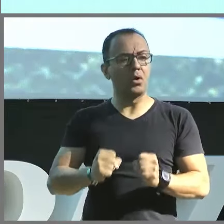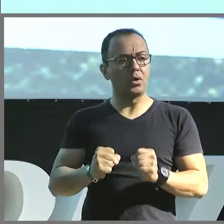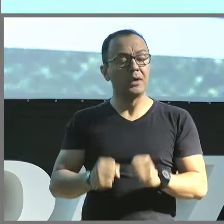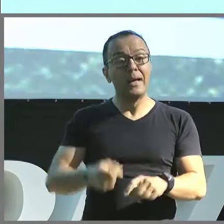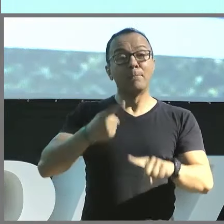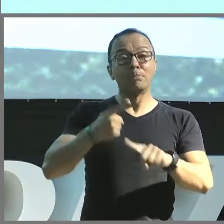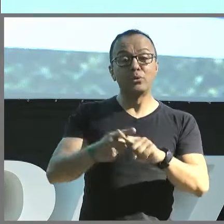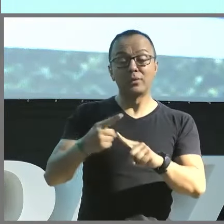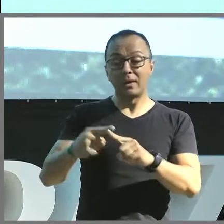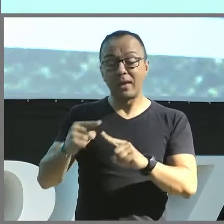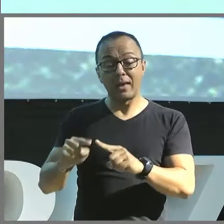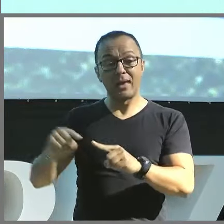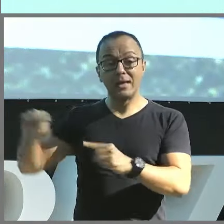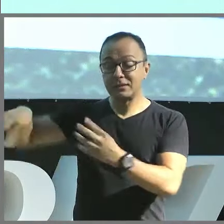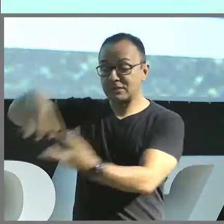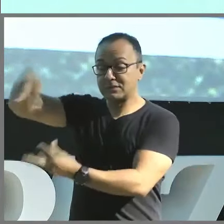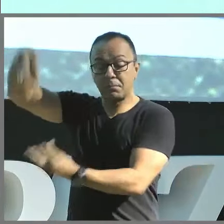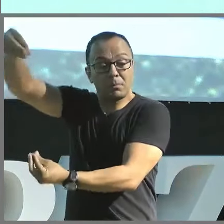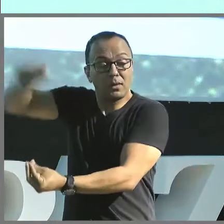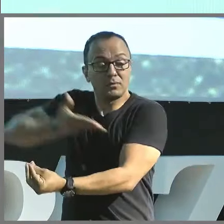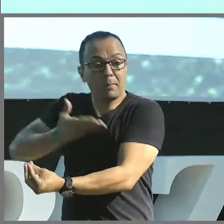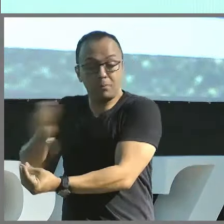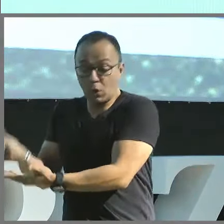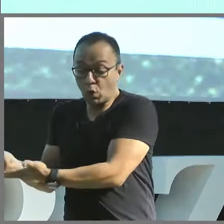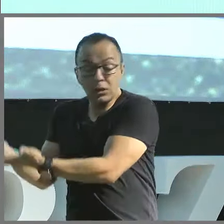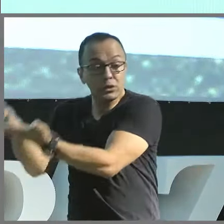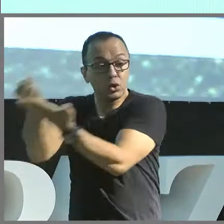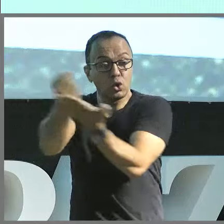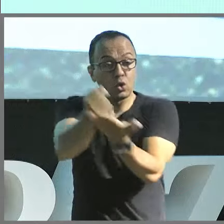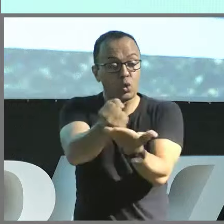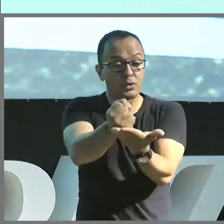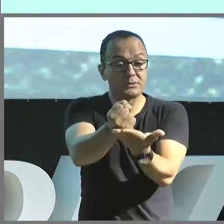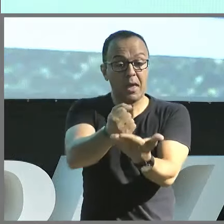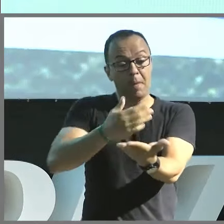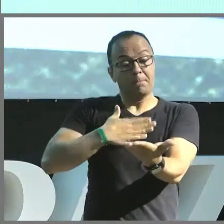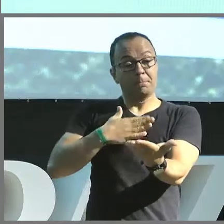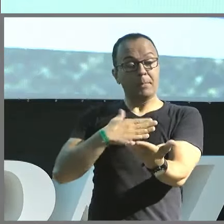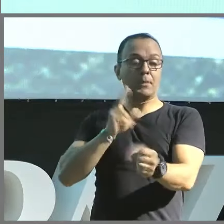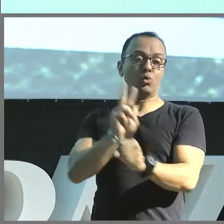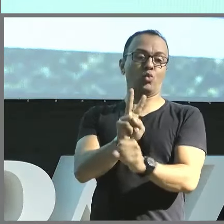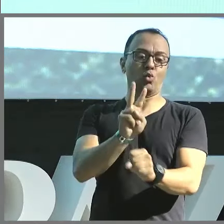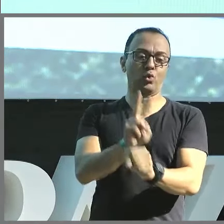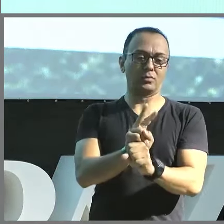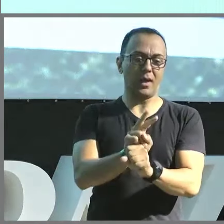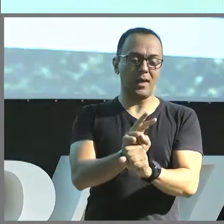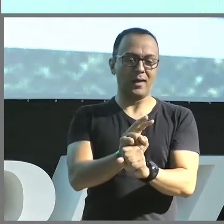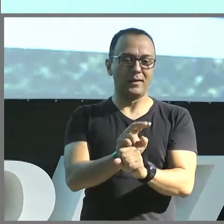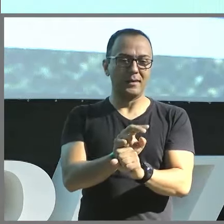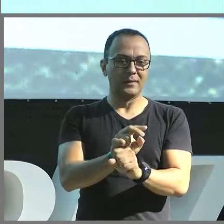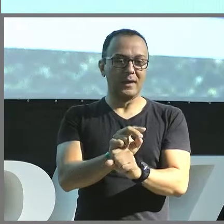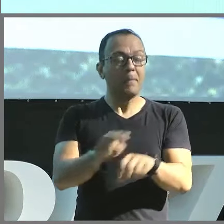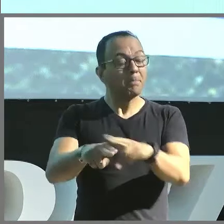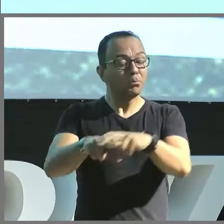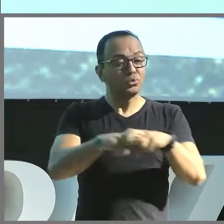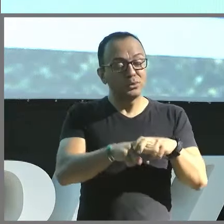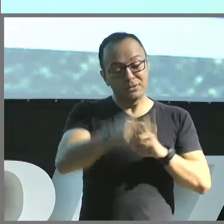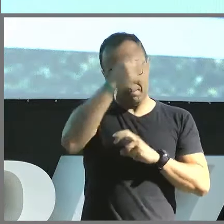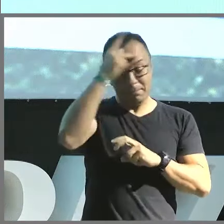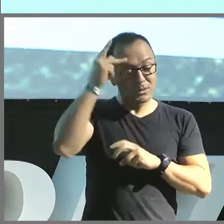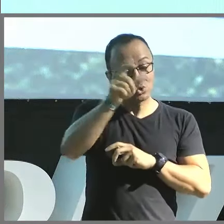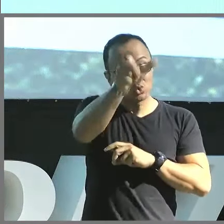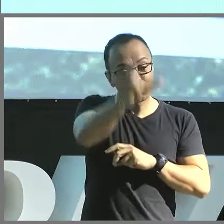espíritos amigos para que pudesse atendê-lo, porque a finalidade daquele transe, você sabe qual era? Era ensinar